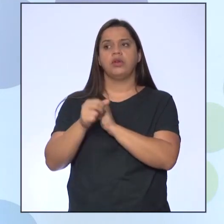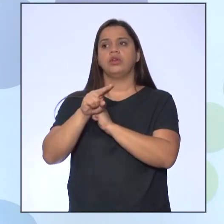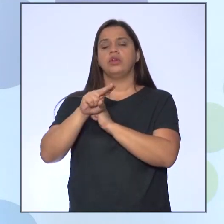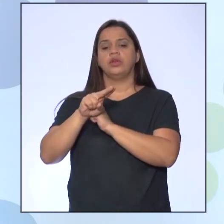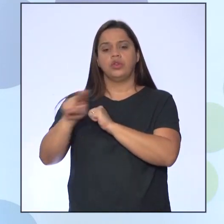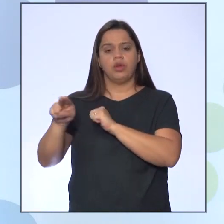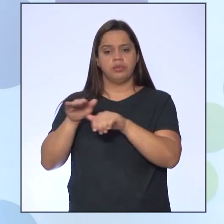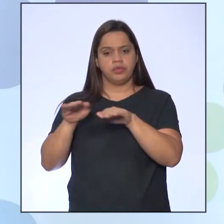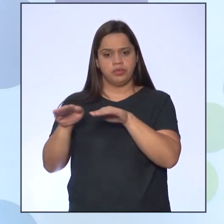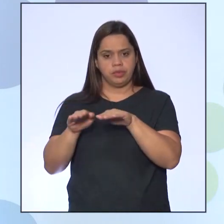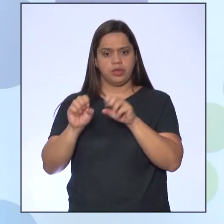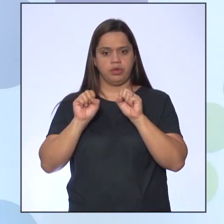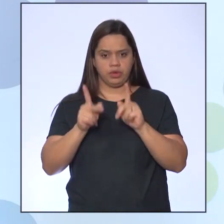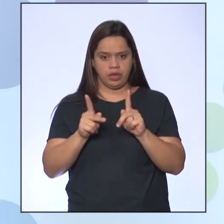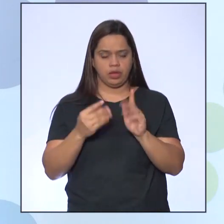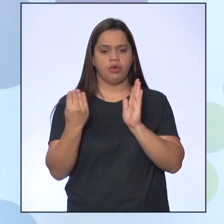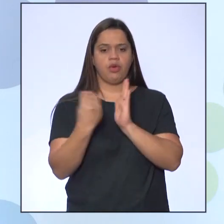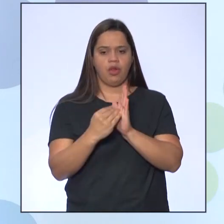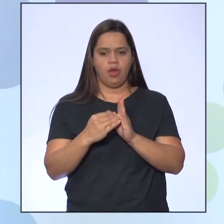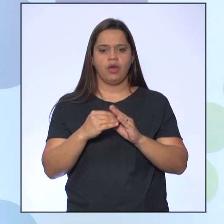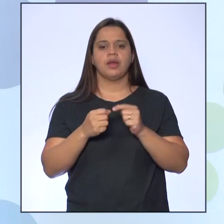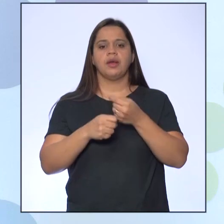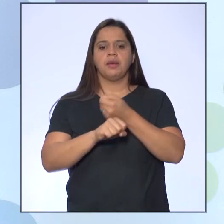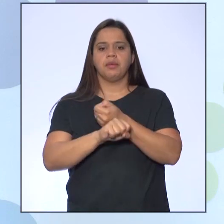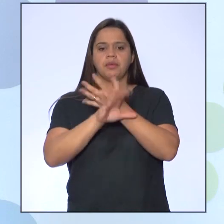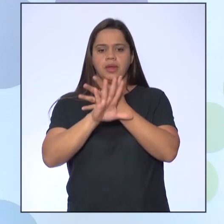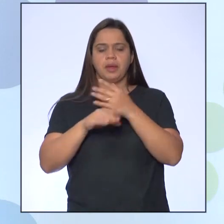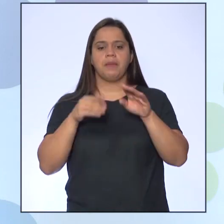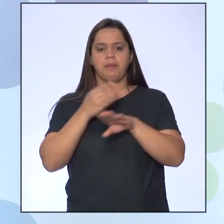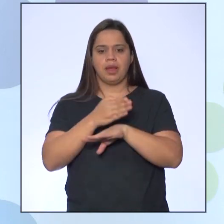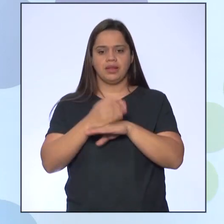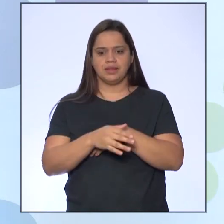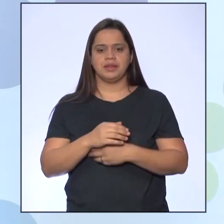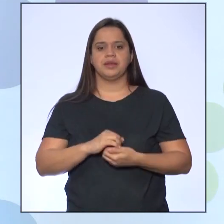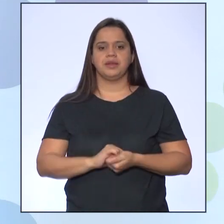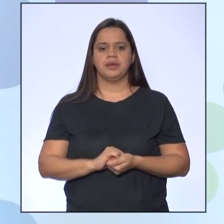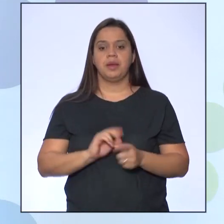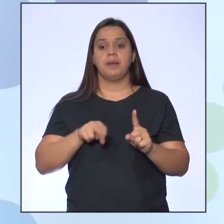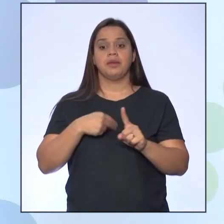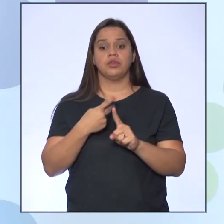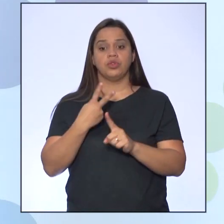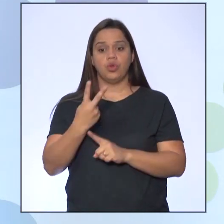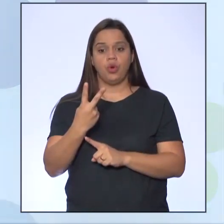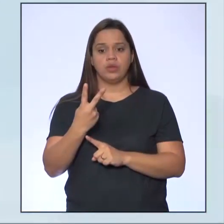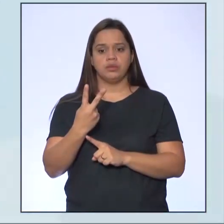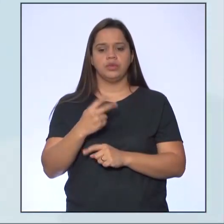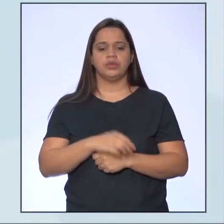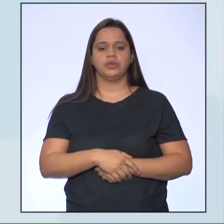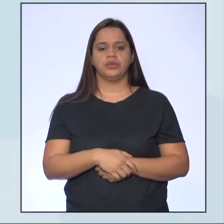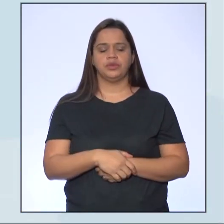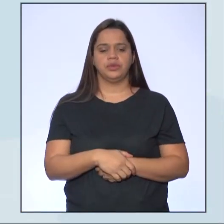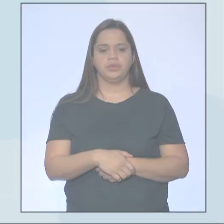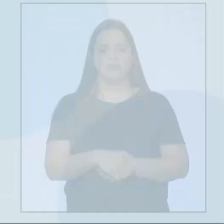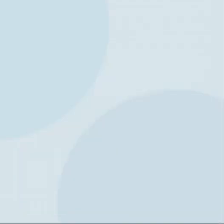tal. Tudo bem? Coloque aí, participe no chat, tá? Vamos lá, mais 2 minutinhos.